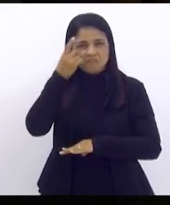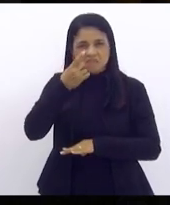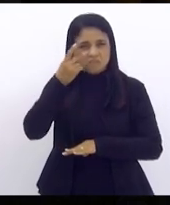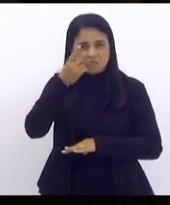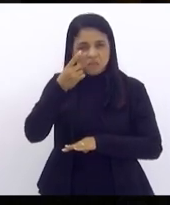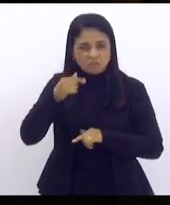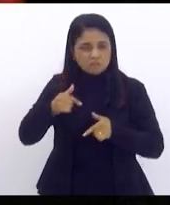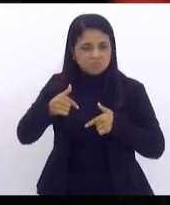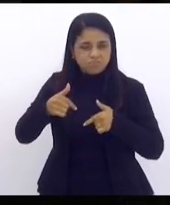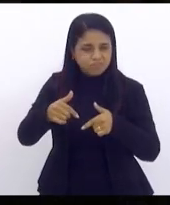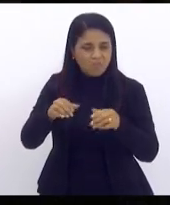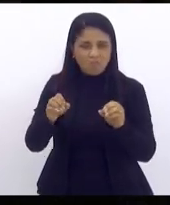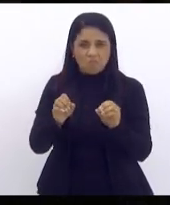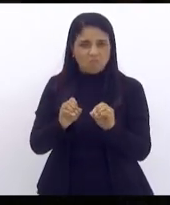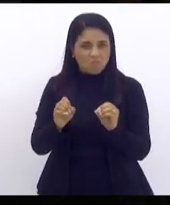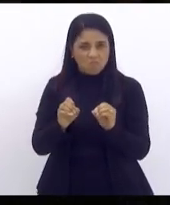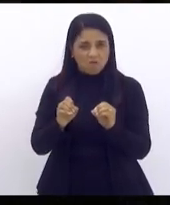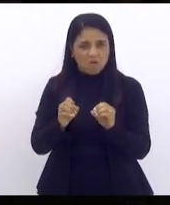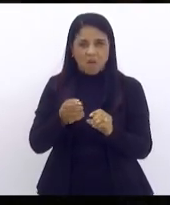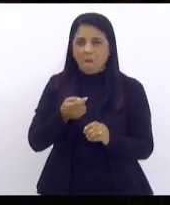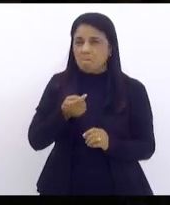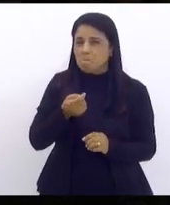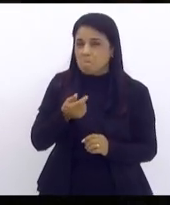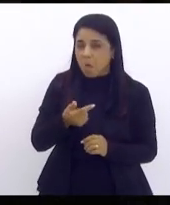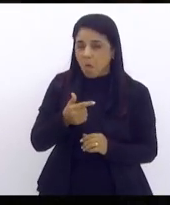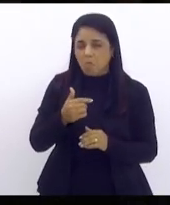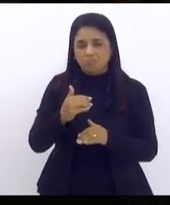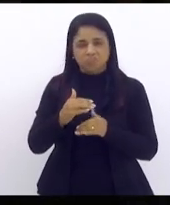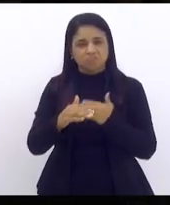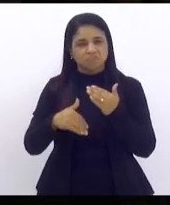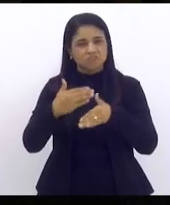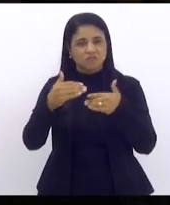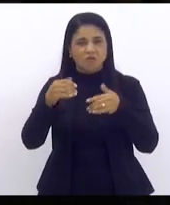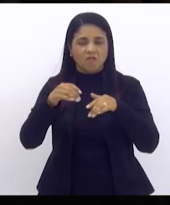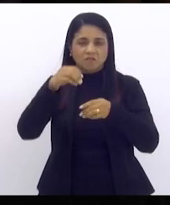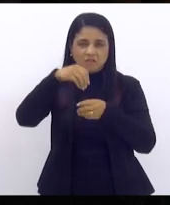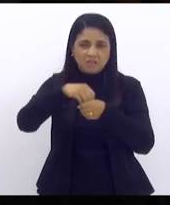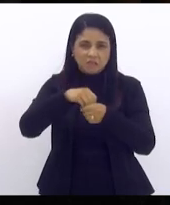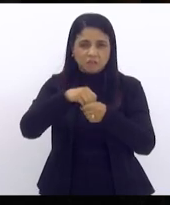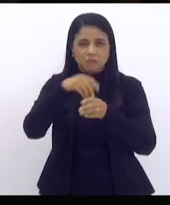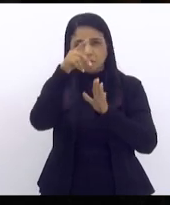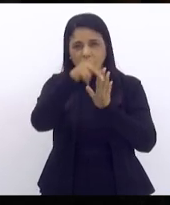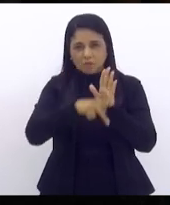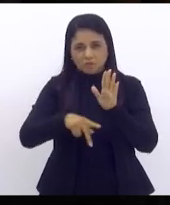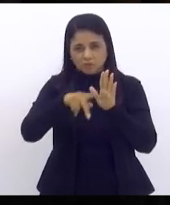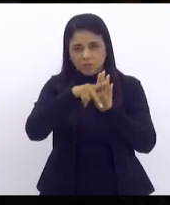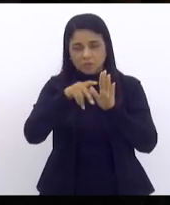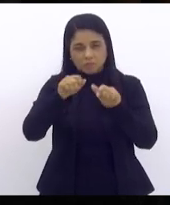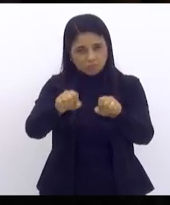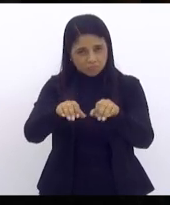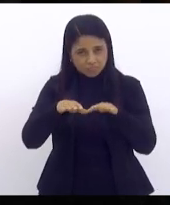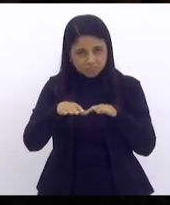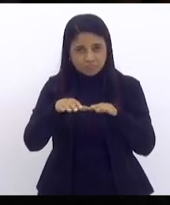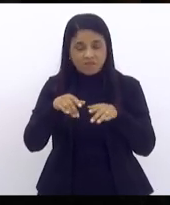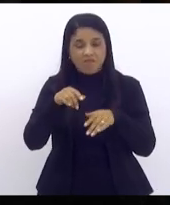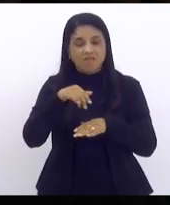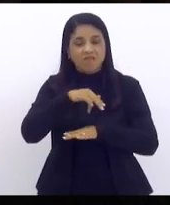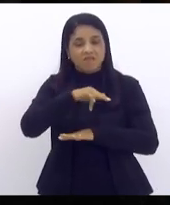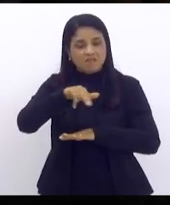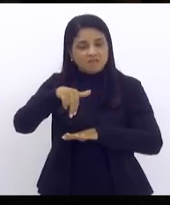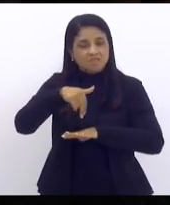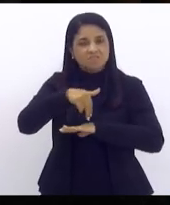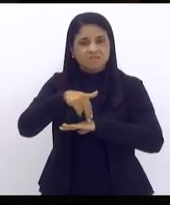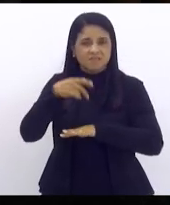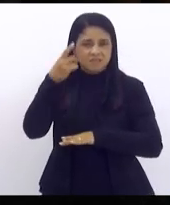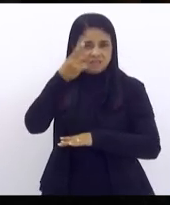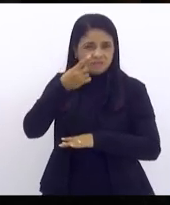improdutiva, é uma deputada que pouco produz nesse parlamento, é uma deputada que está ofuscada, inclusive